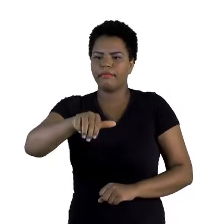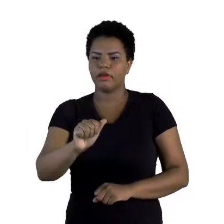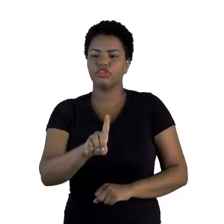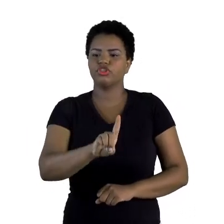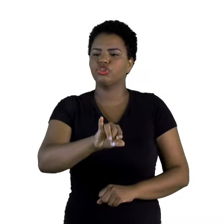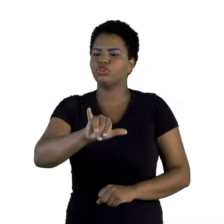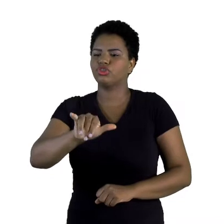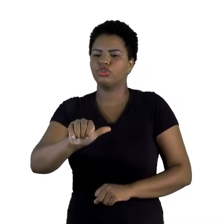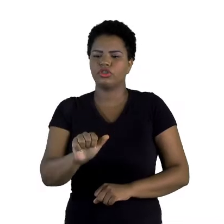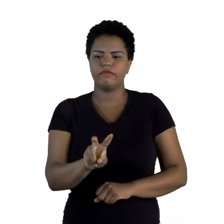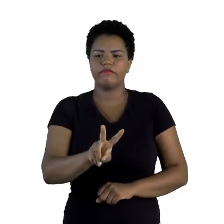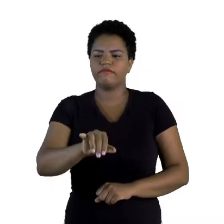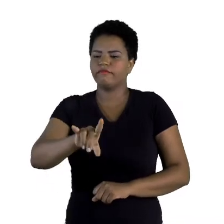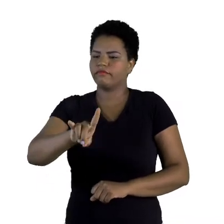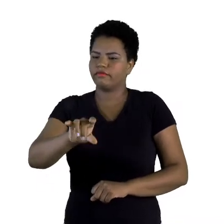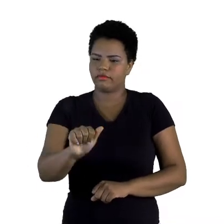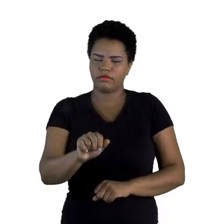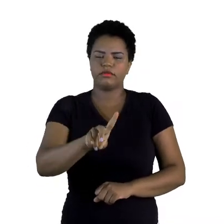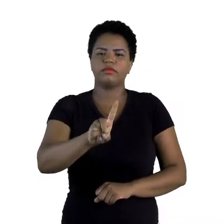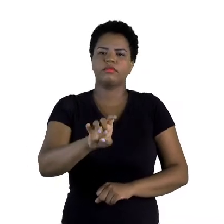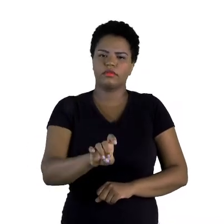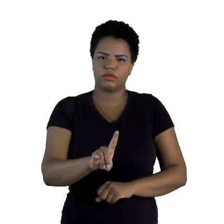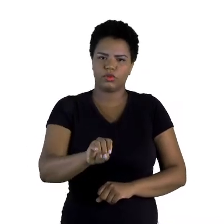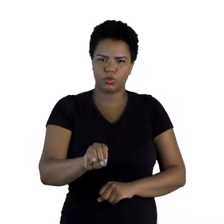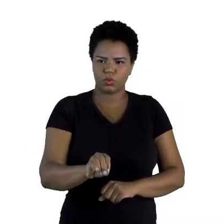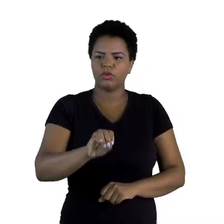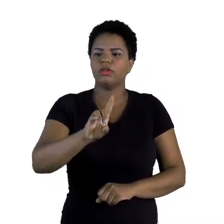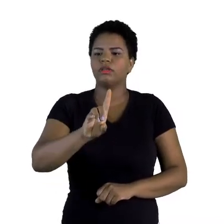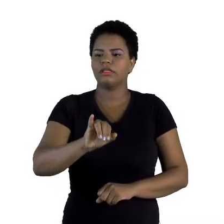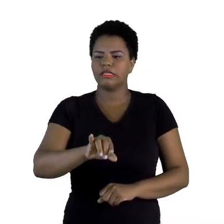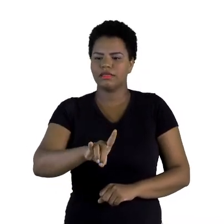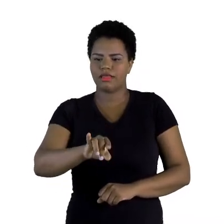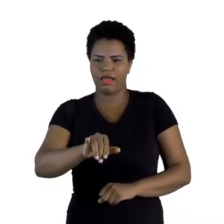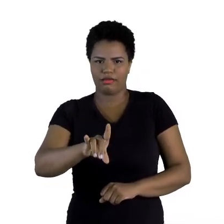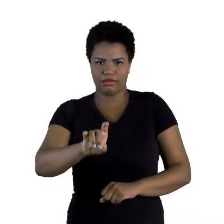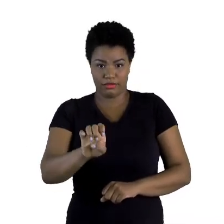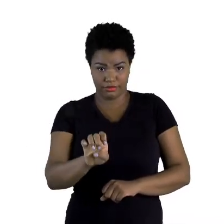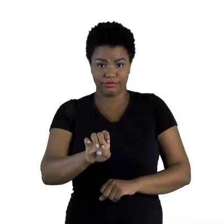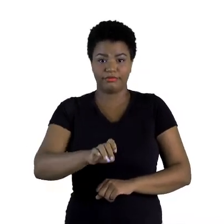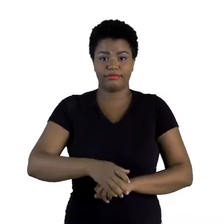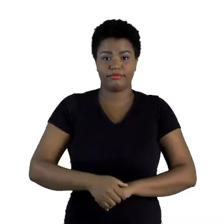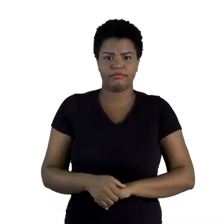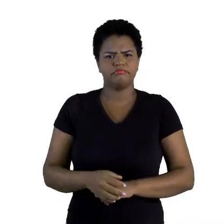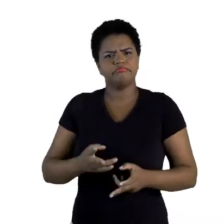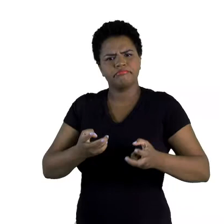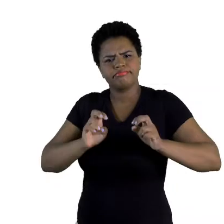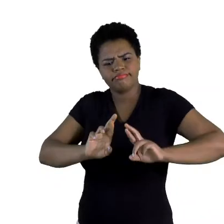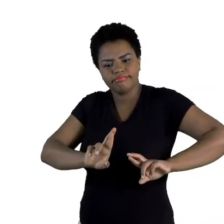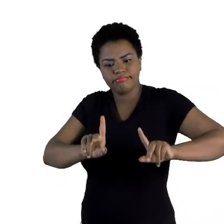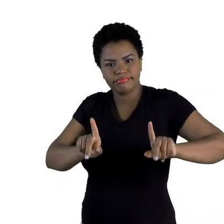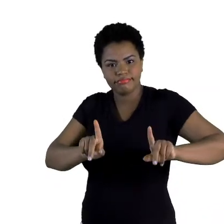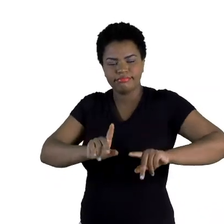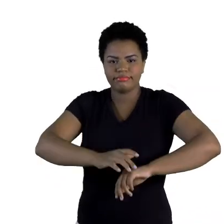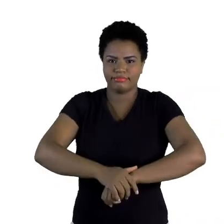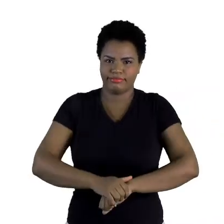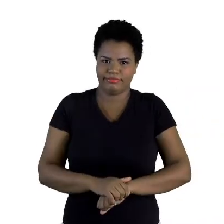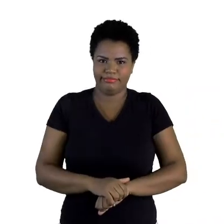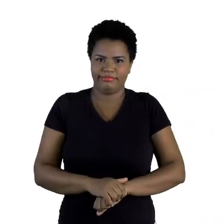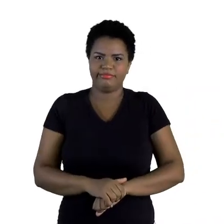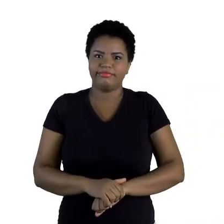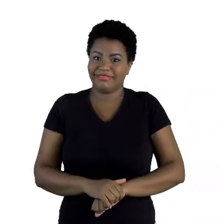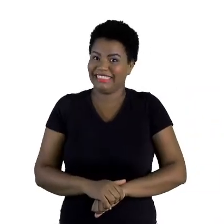dia, vida, dedo e idade. Perceberam a diferença? É um